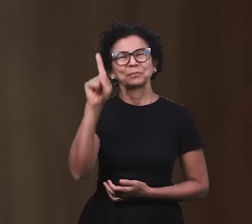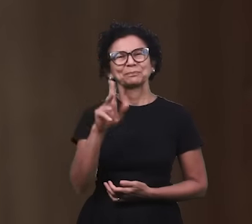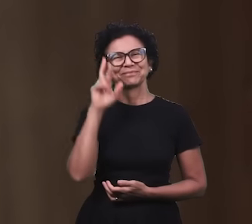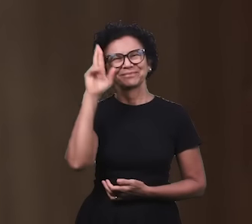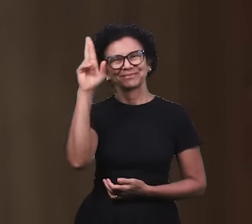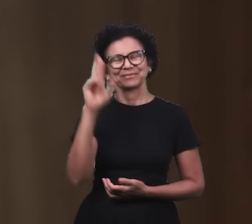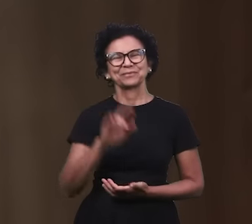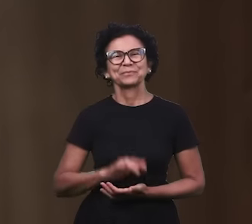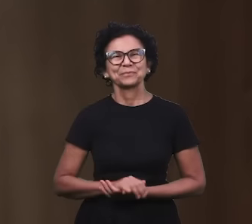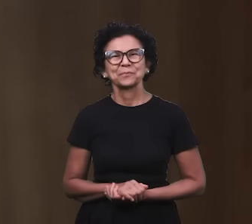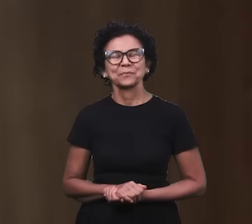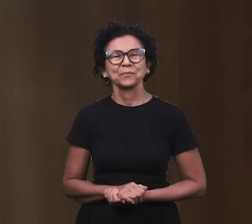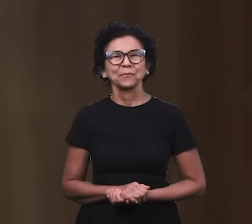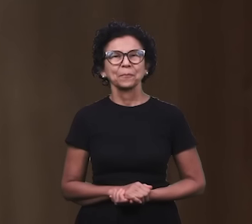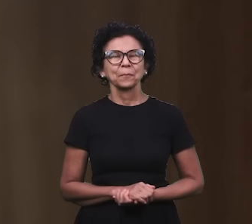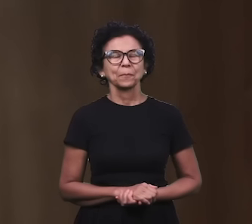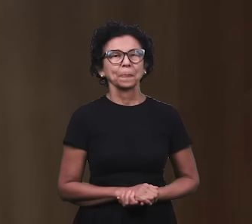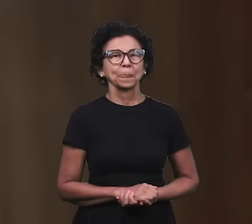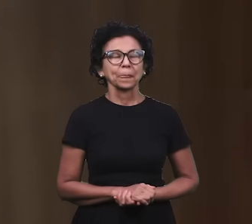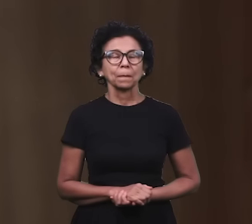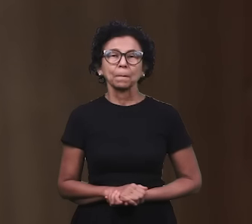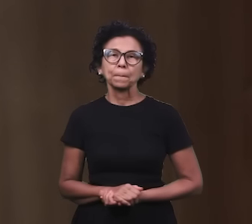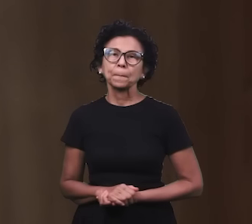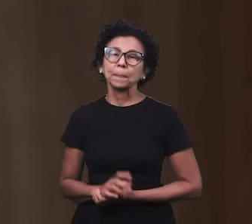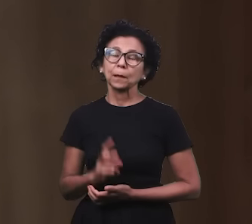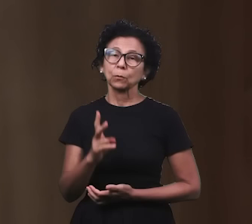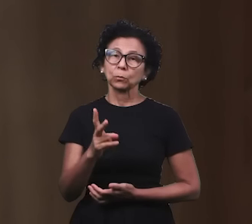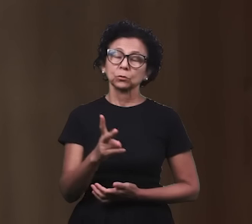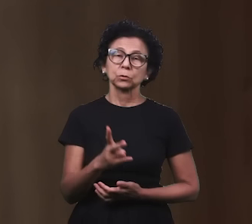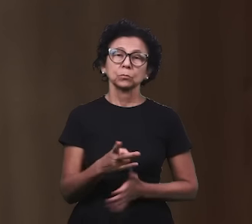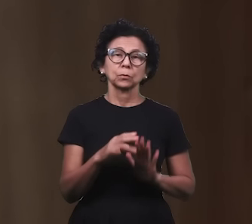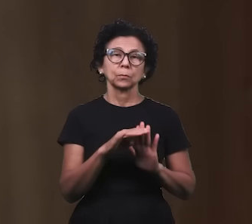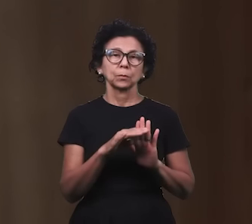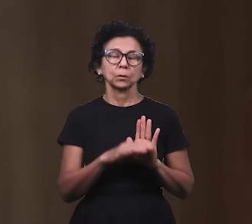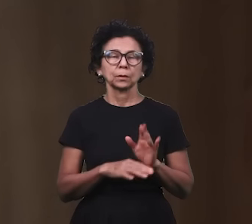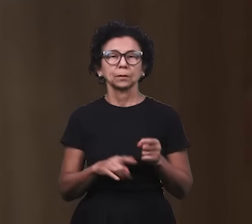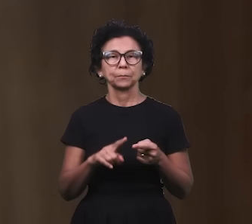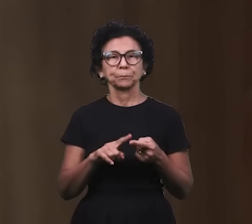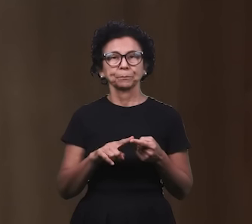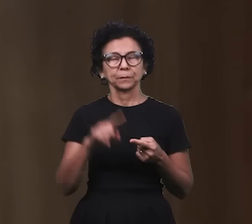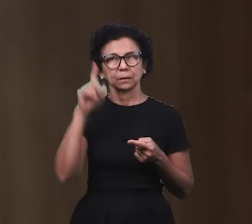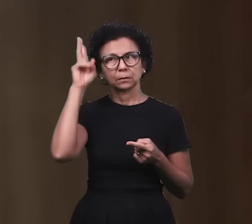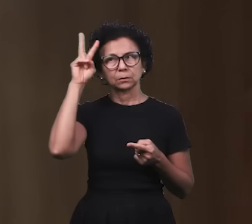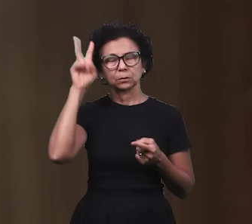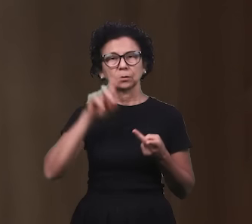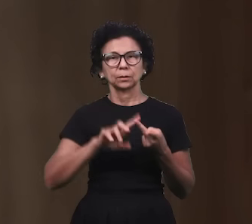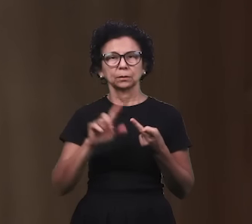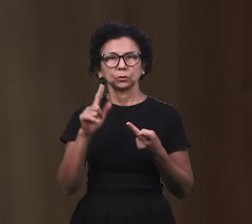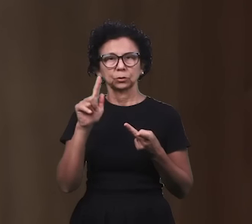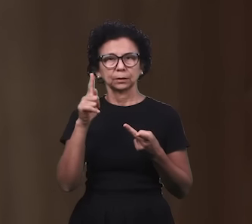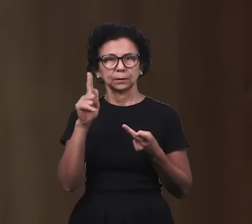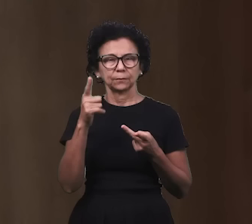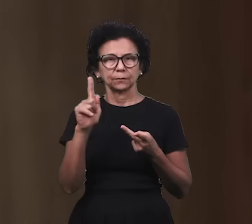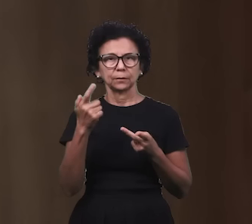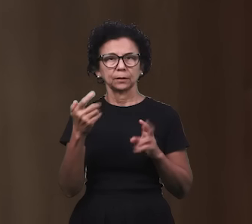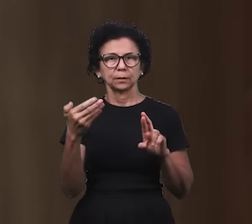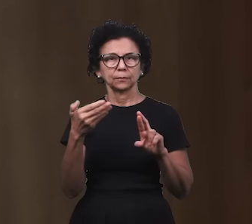A paz do Senhor a todos. Estamos dando continuidade aqui ao programa História e Geografia